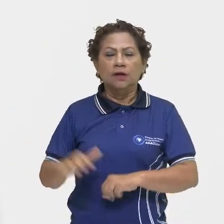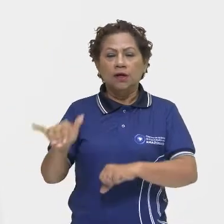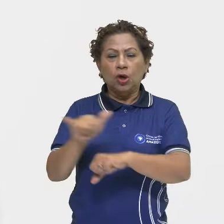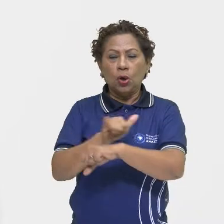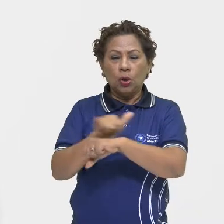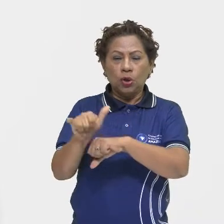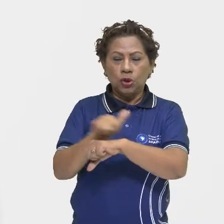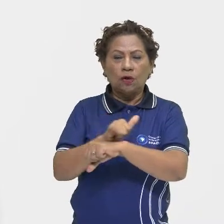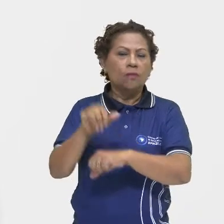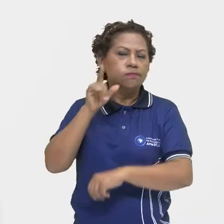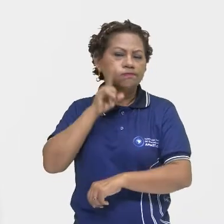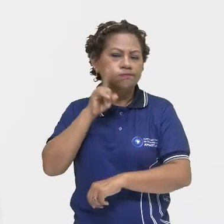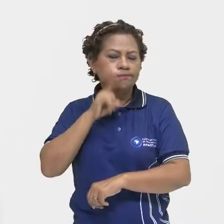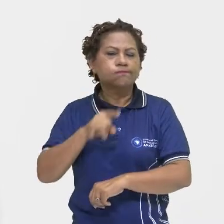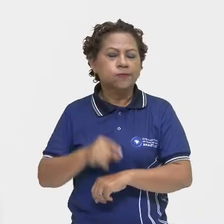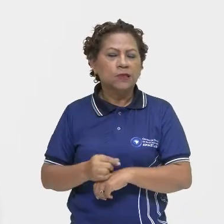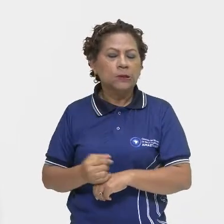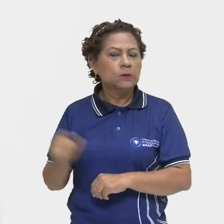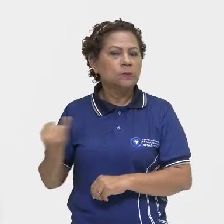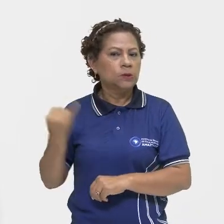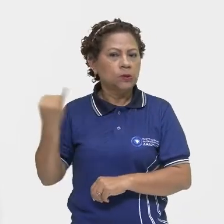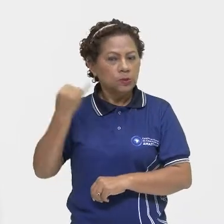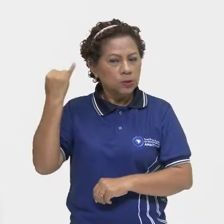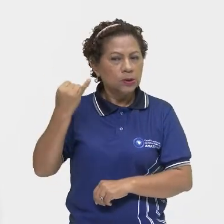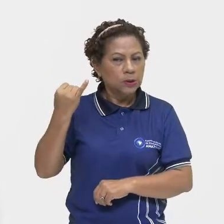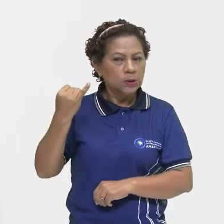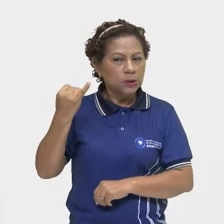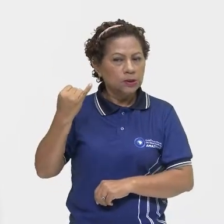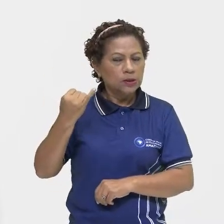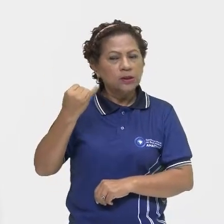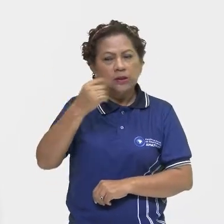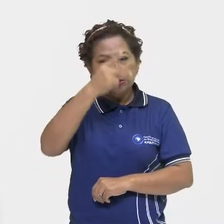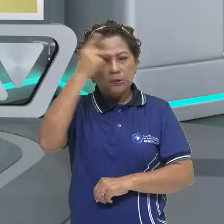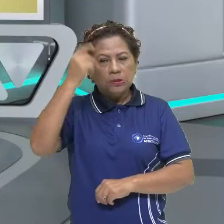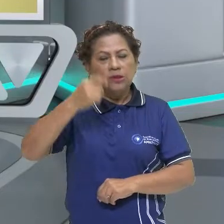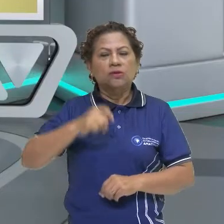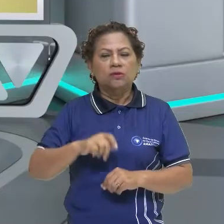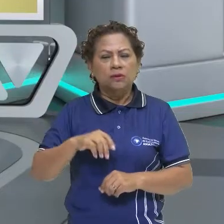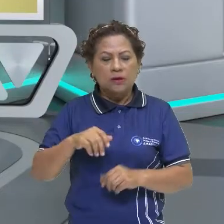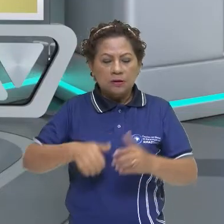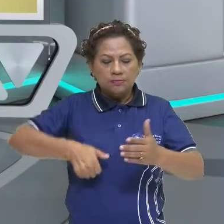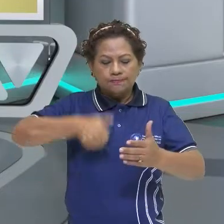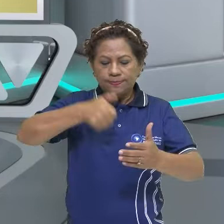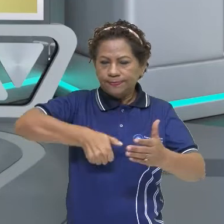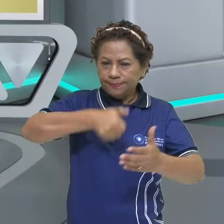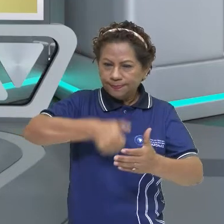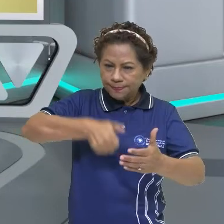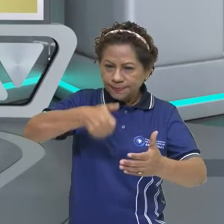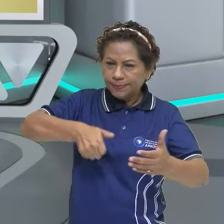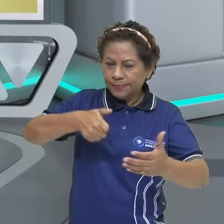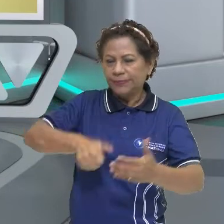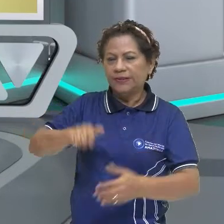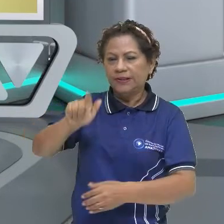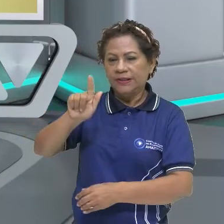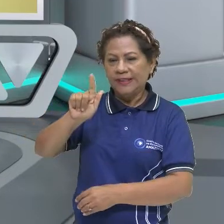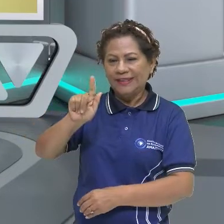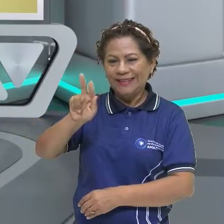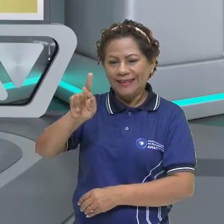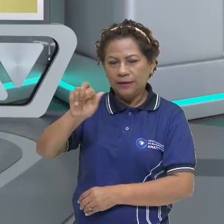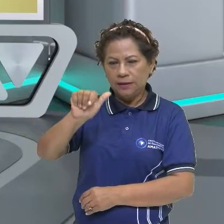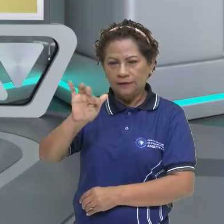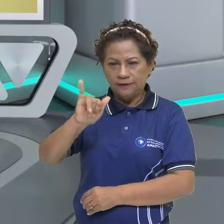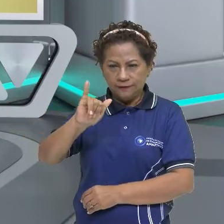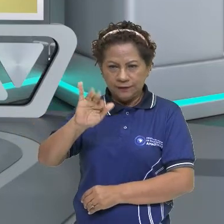grafite mundial, né? Então, quando vocês tiverem um tempinho, dá um Google, coloca lá, grafite Nova York.